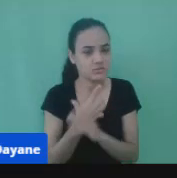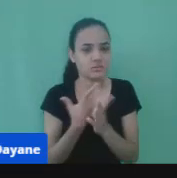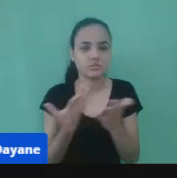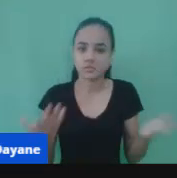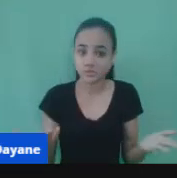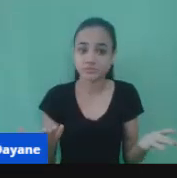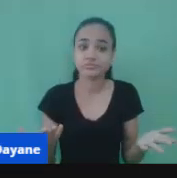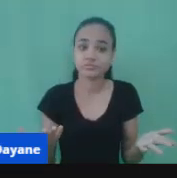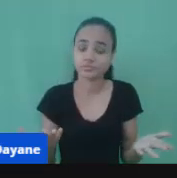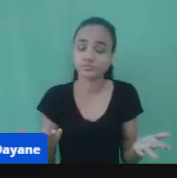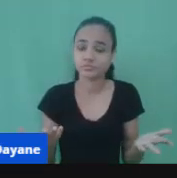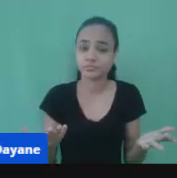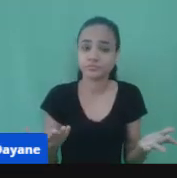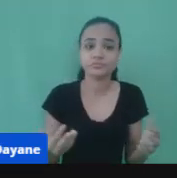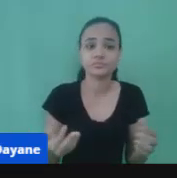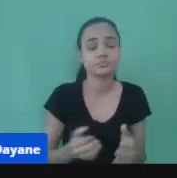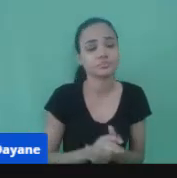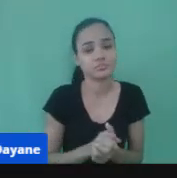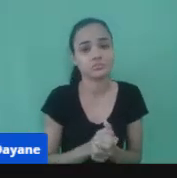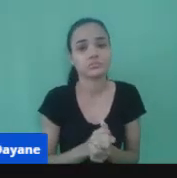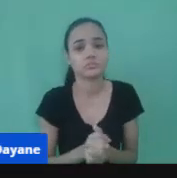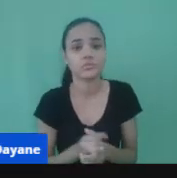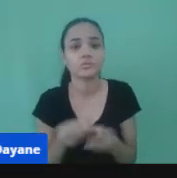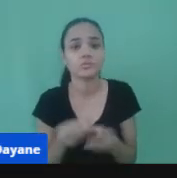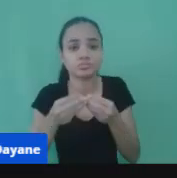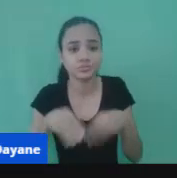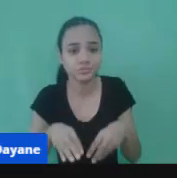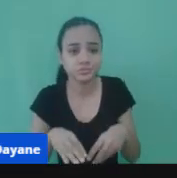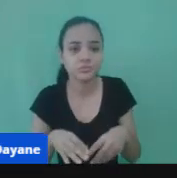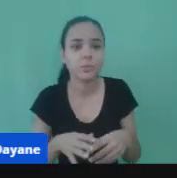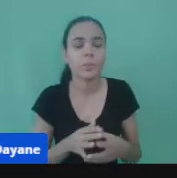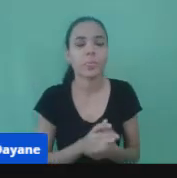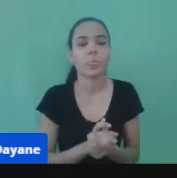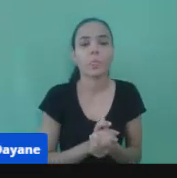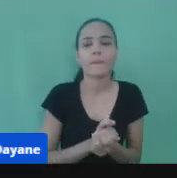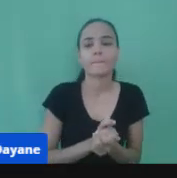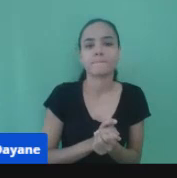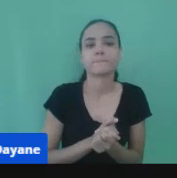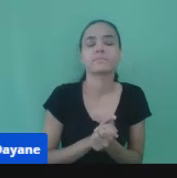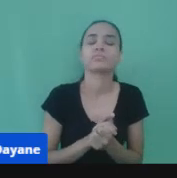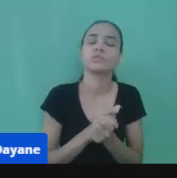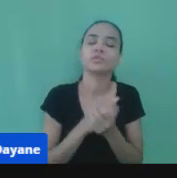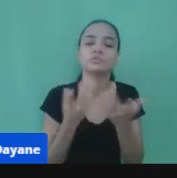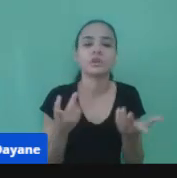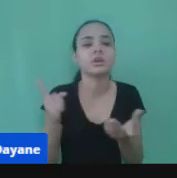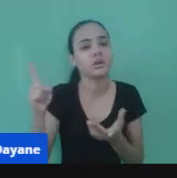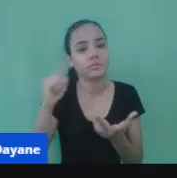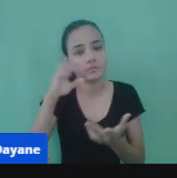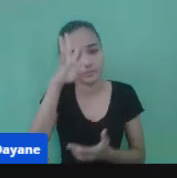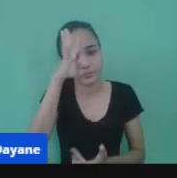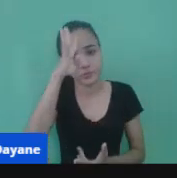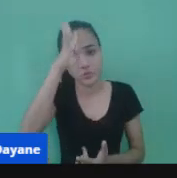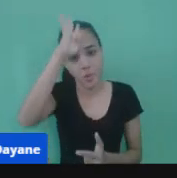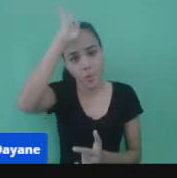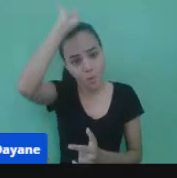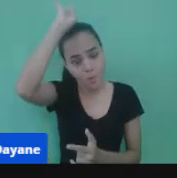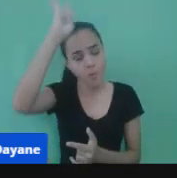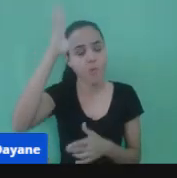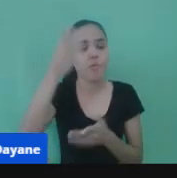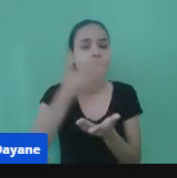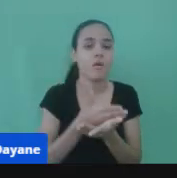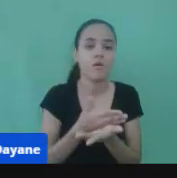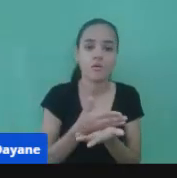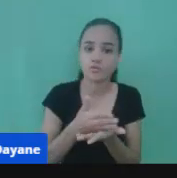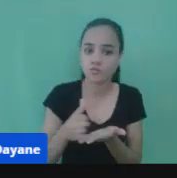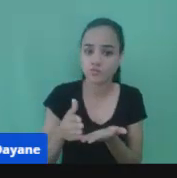Em 68, lá no Clube de Roma, né? O grupo se reuniu, né, em Roma, e aí eles começaram discussões para falar sobre o consumo,